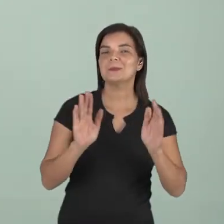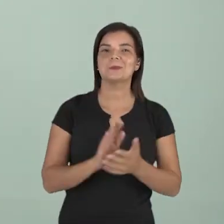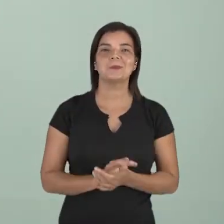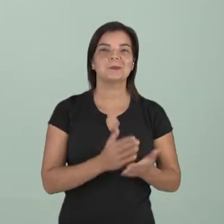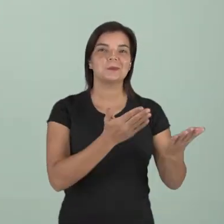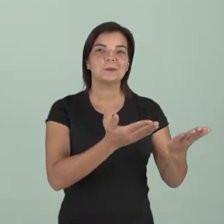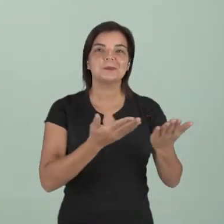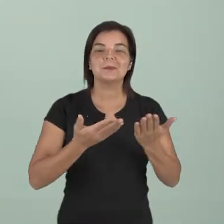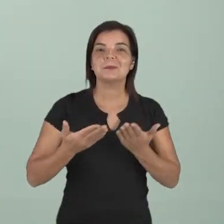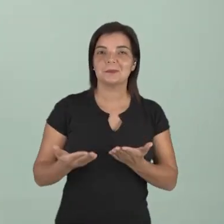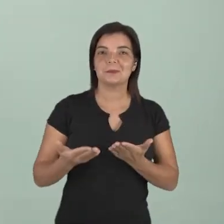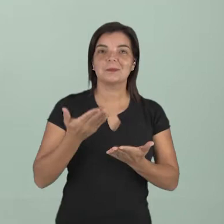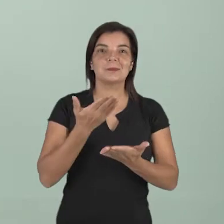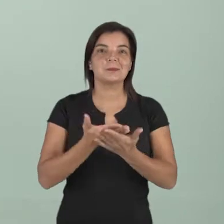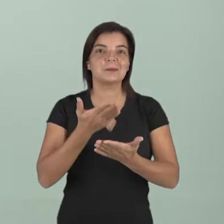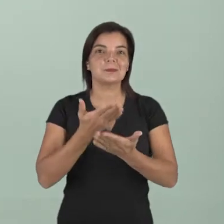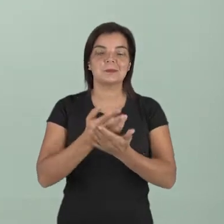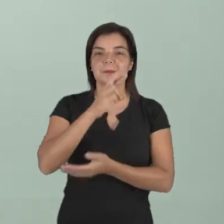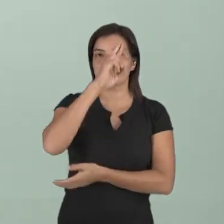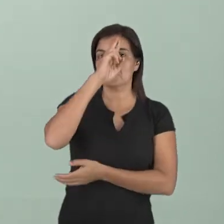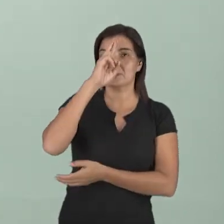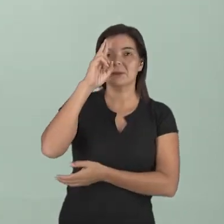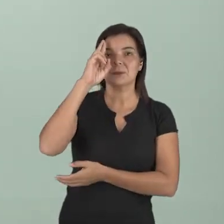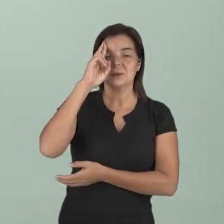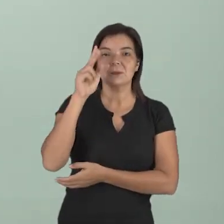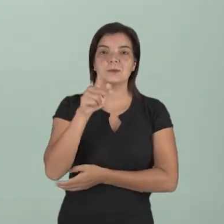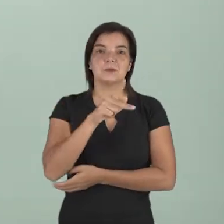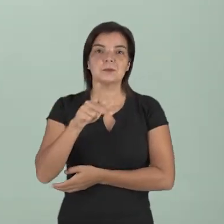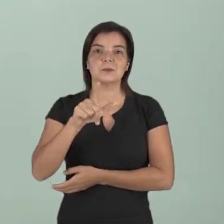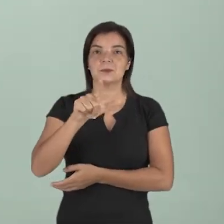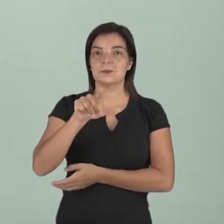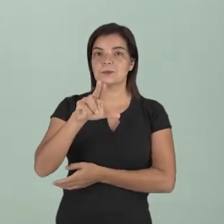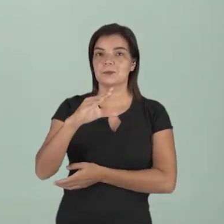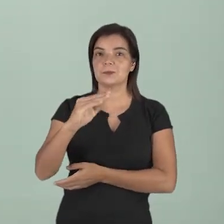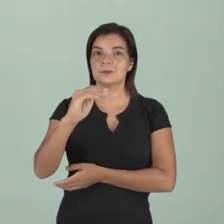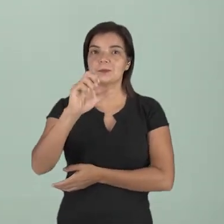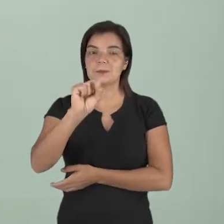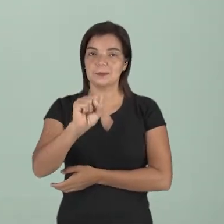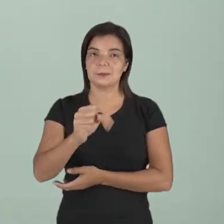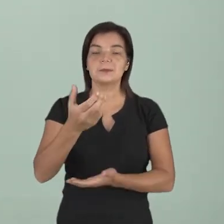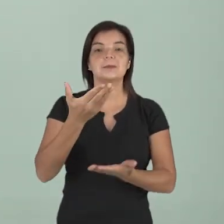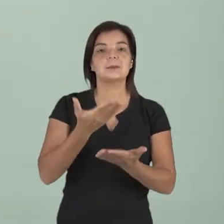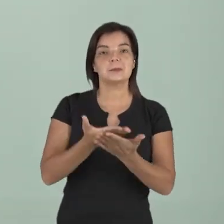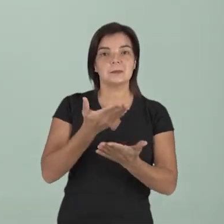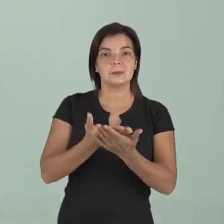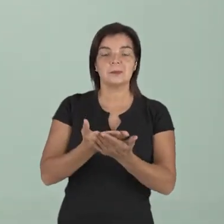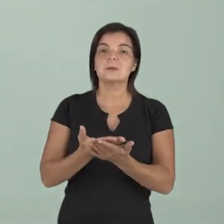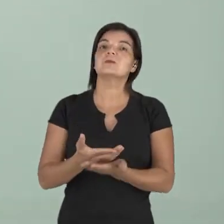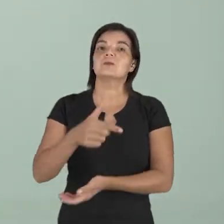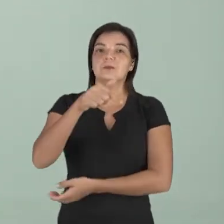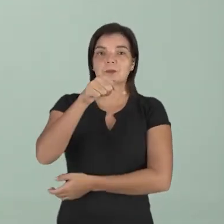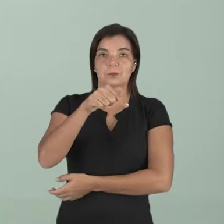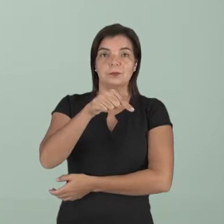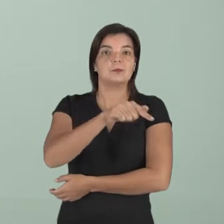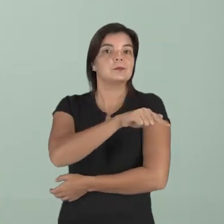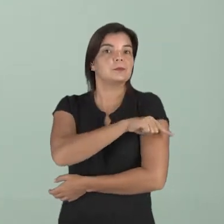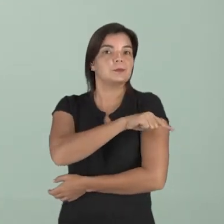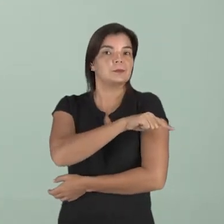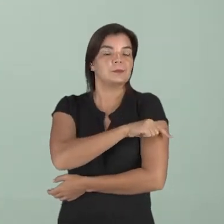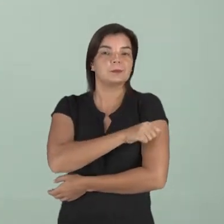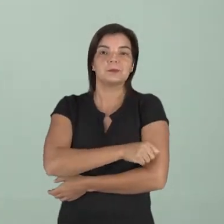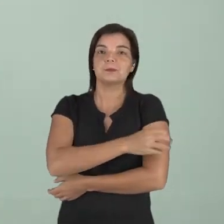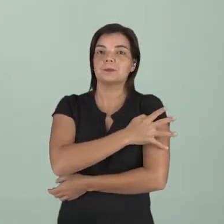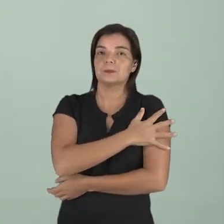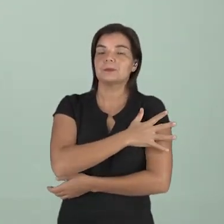galerinha, sejam muito bem-vindos a mais uma aula de História. Eu sou o professor Lucas e já estamos na nossa sétima aula para o sétimo ano do